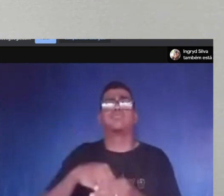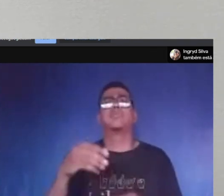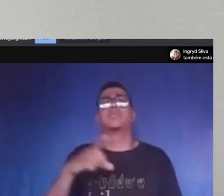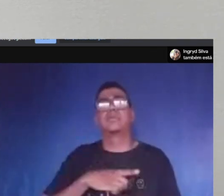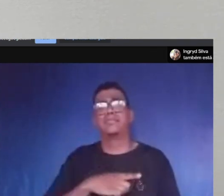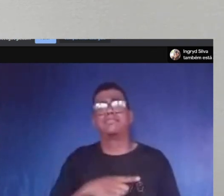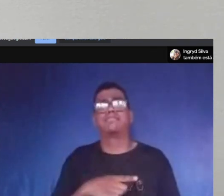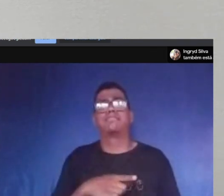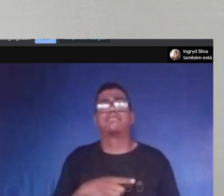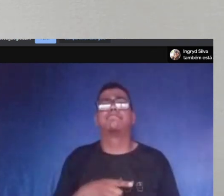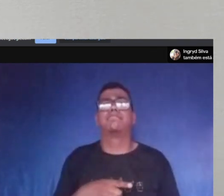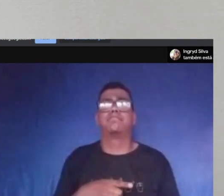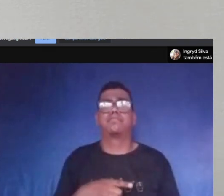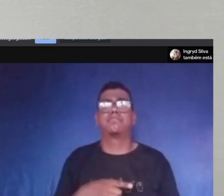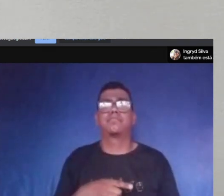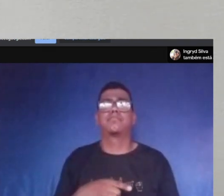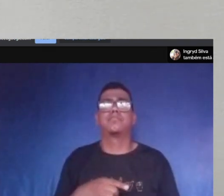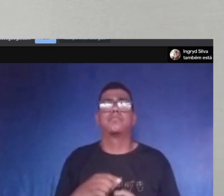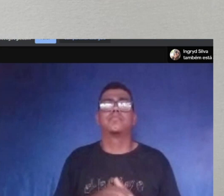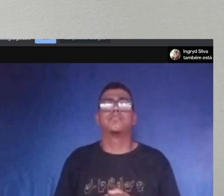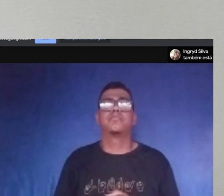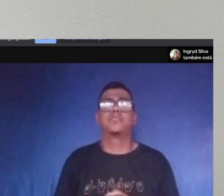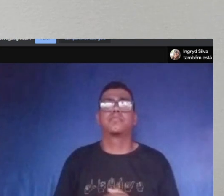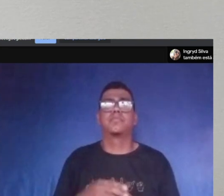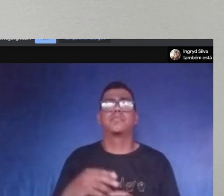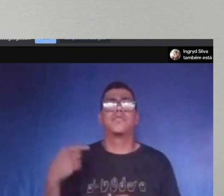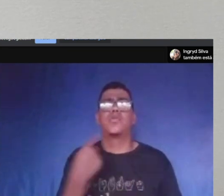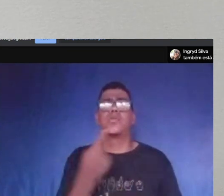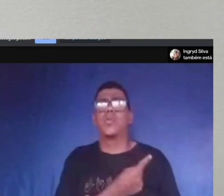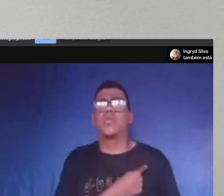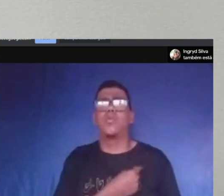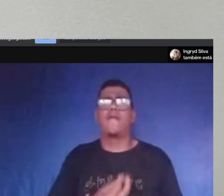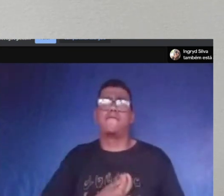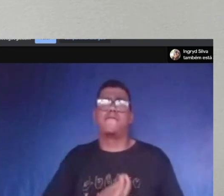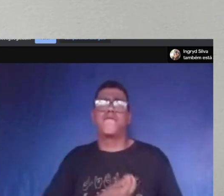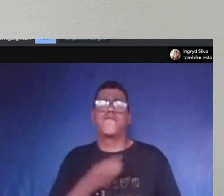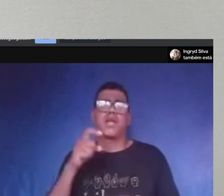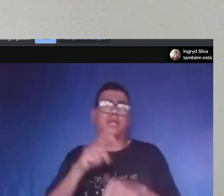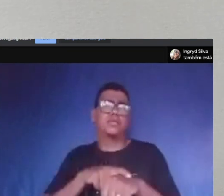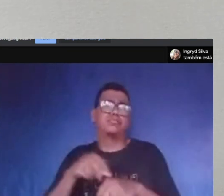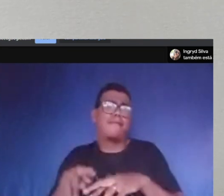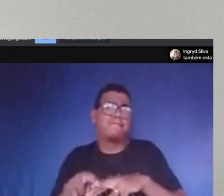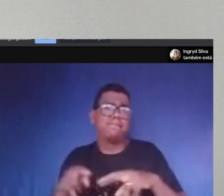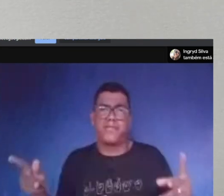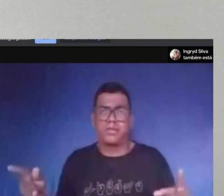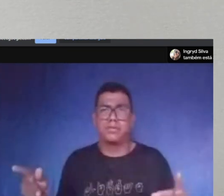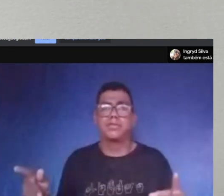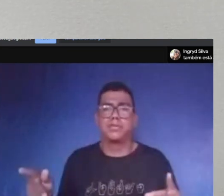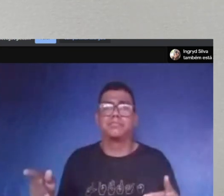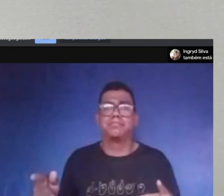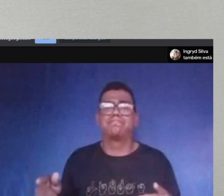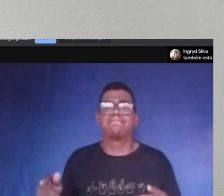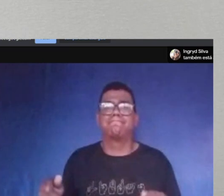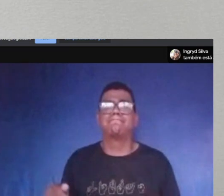equilíbrio. Se o poder de Deus, o amor de Deus e o equilíbrio que vem da parte do Senhor, que vem do seu Espírito Santo, a